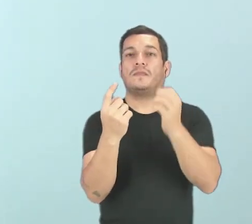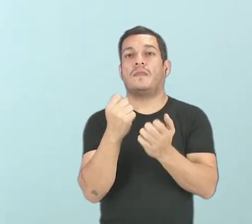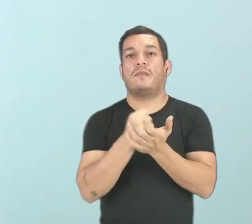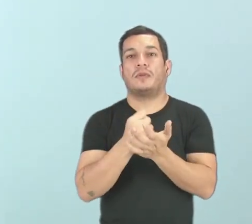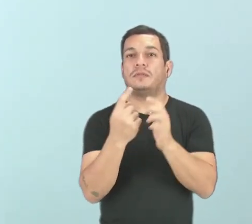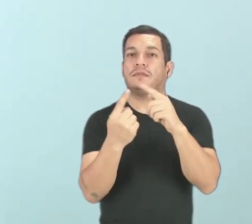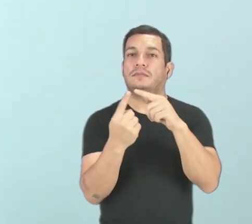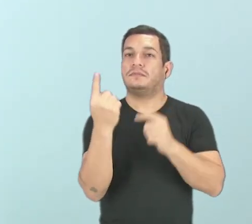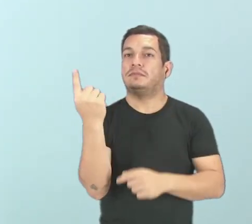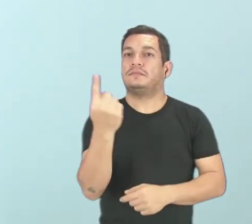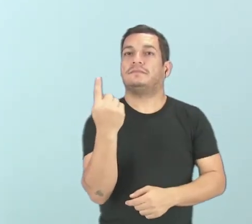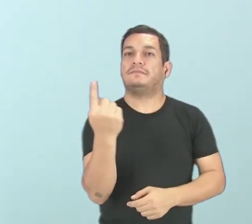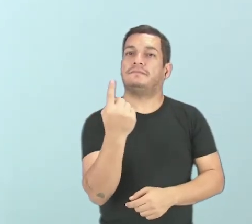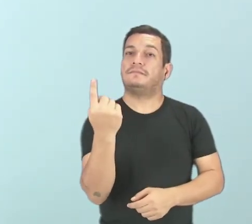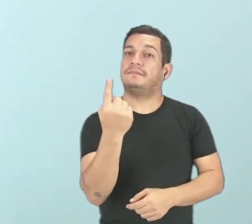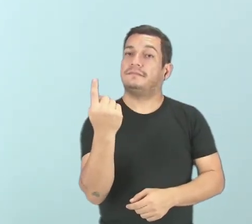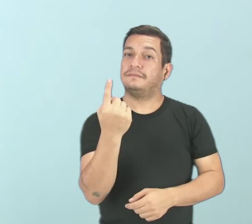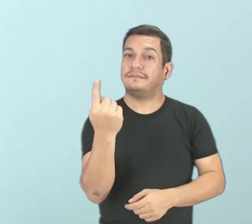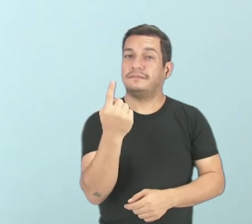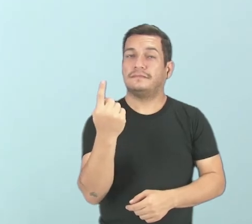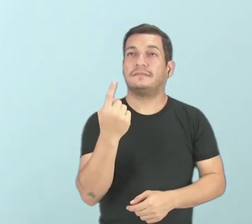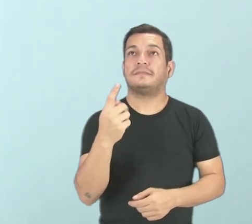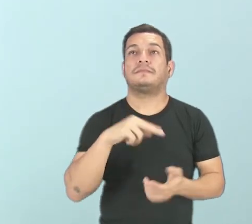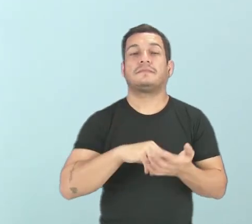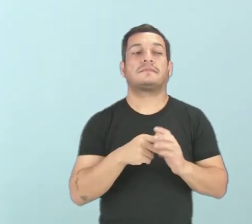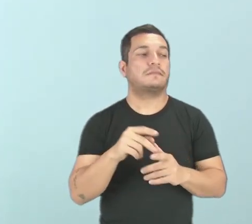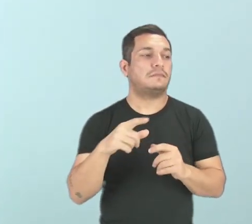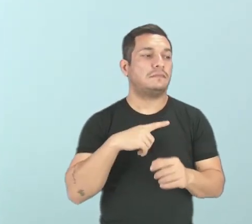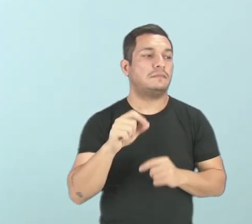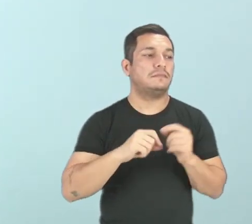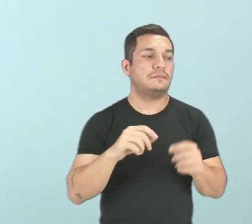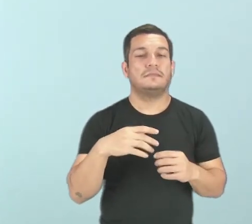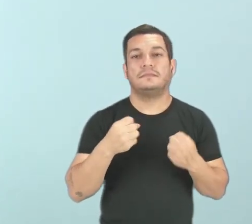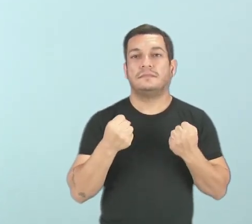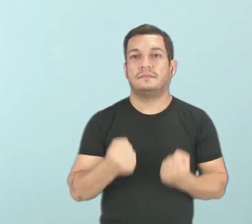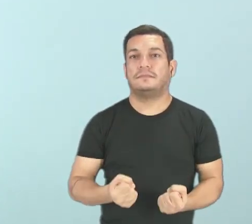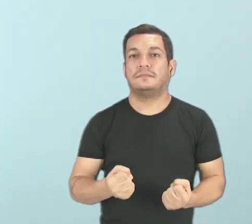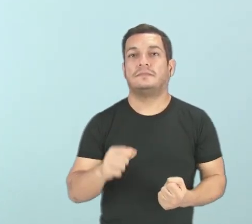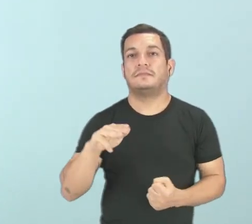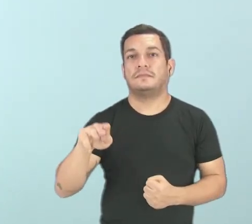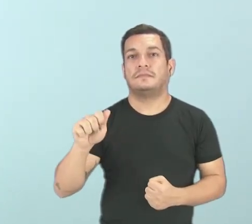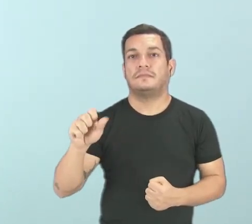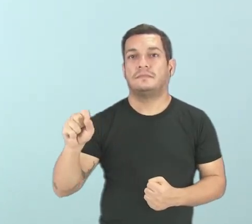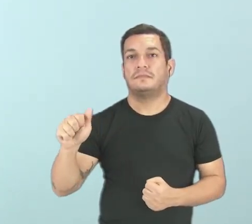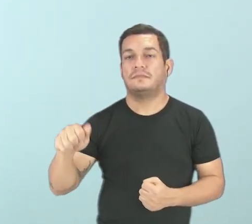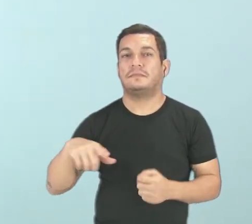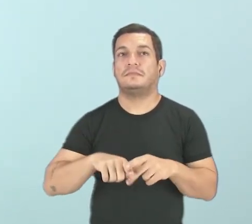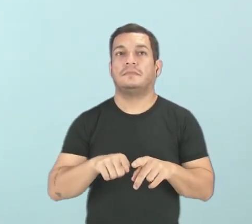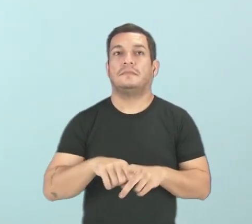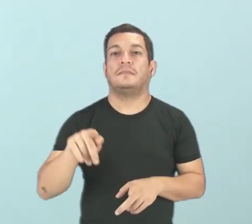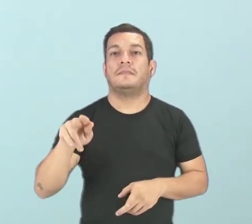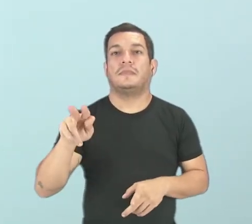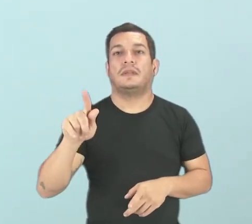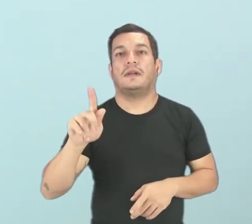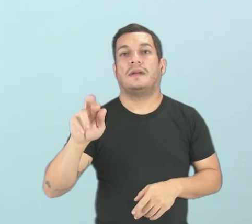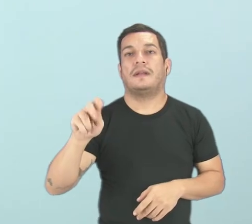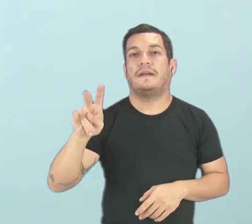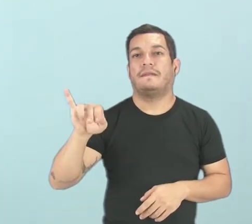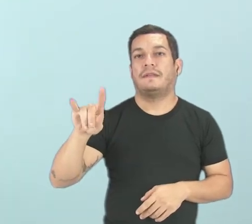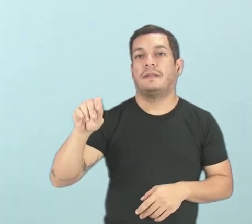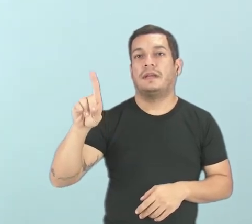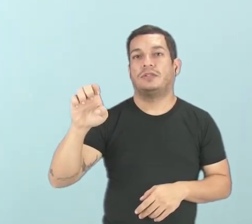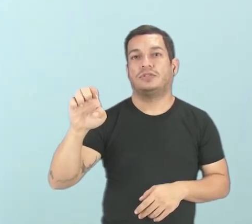vai rotacionar. Veja aí as crianças na gangorra, né, que é um brinquedo simples que a gente encontra nos parques dentro dos bairros.